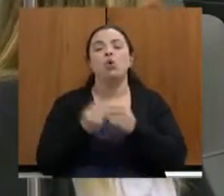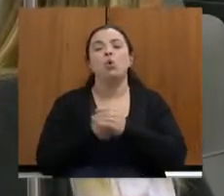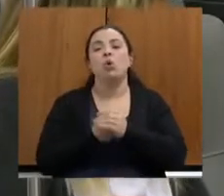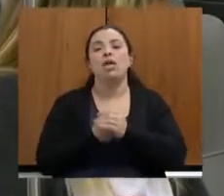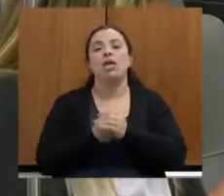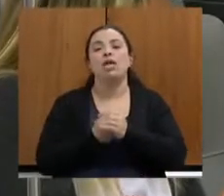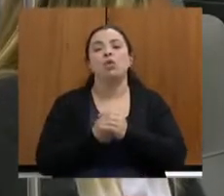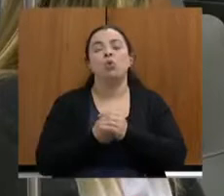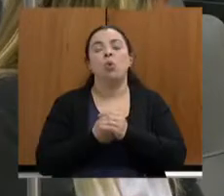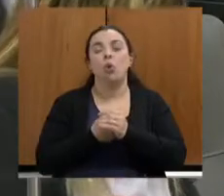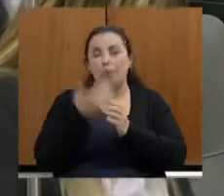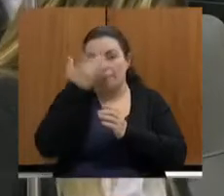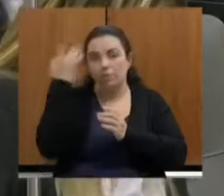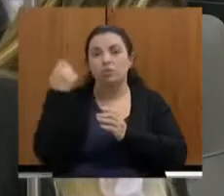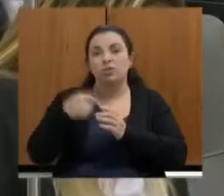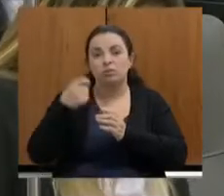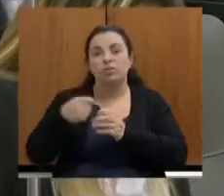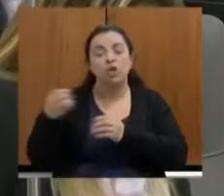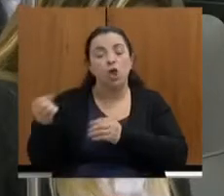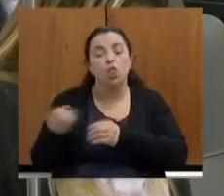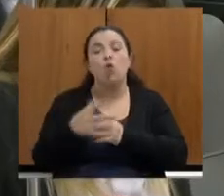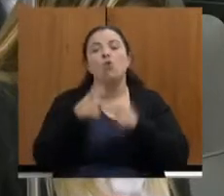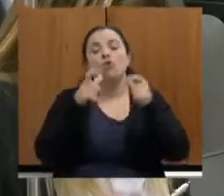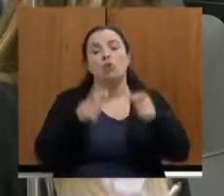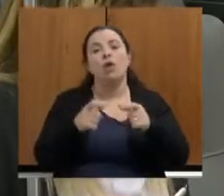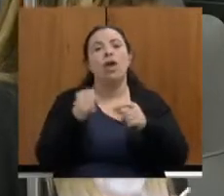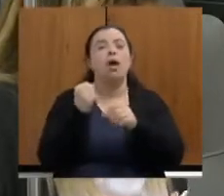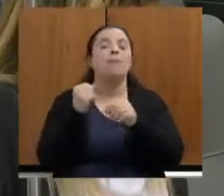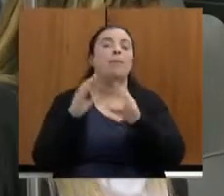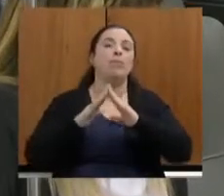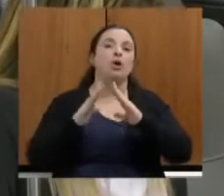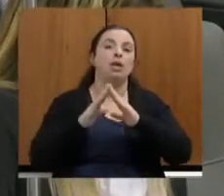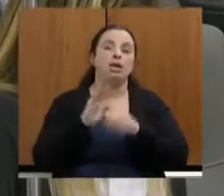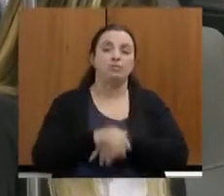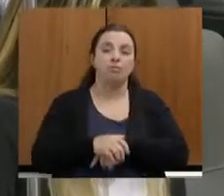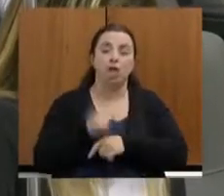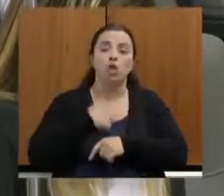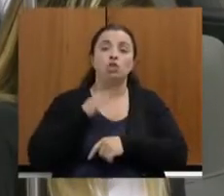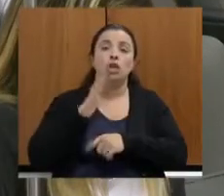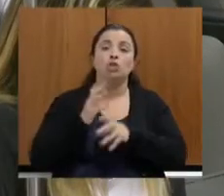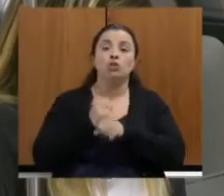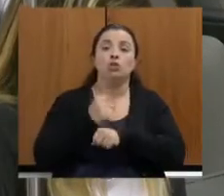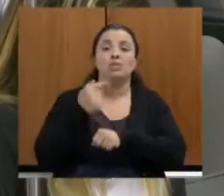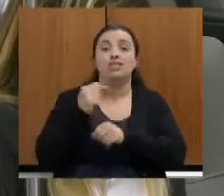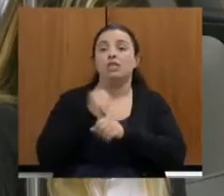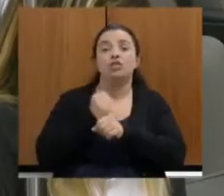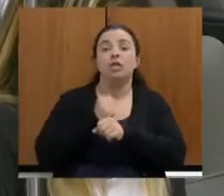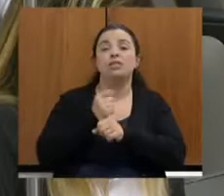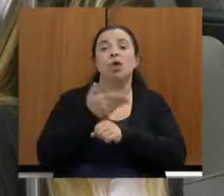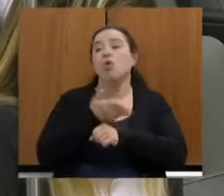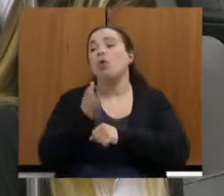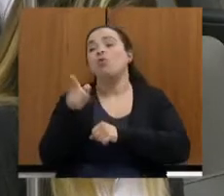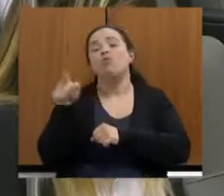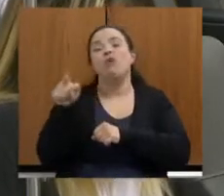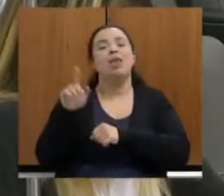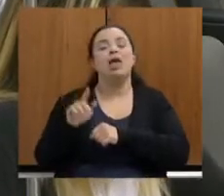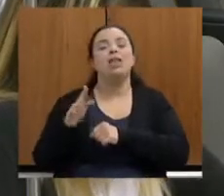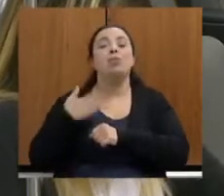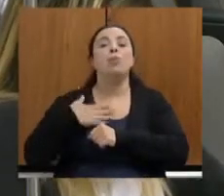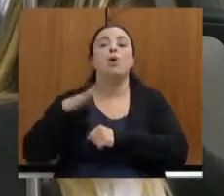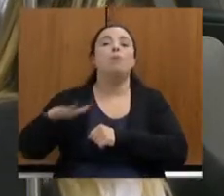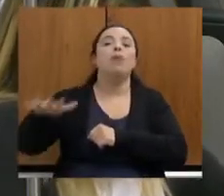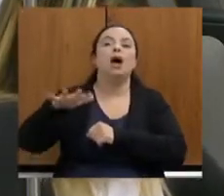é acento e eu tenho 7 anos eu louvor no meu bairro vai fazer 7 anos né que eu não vou no meu